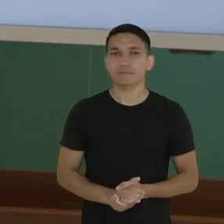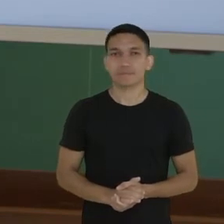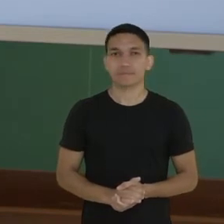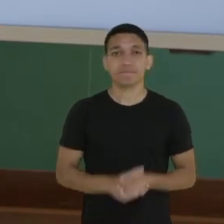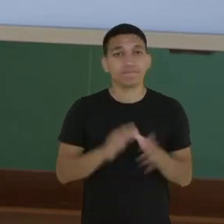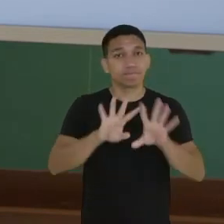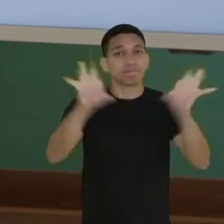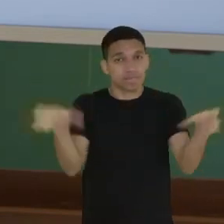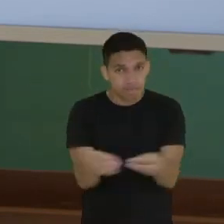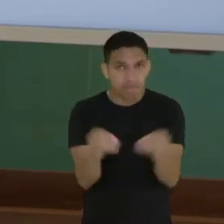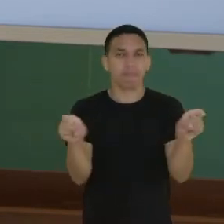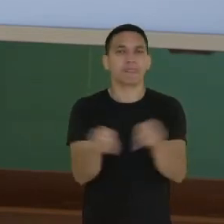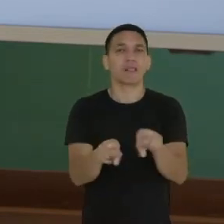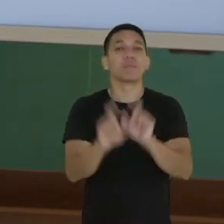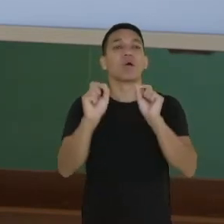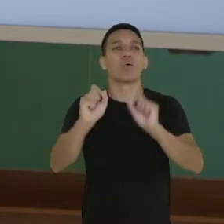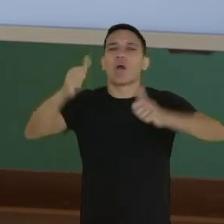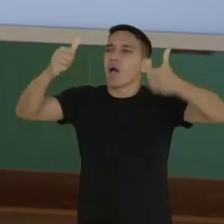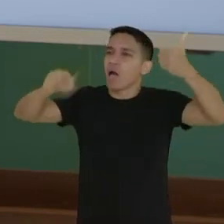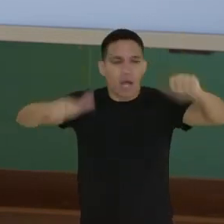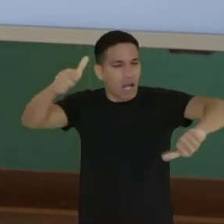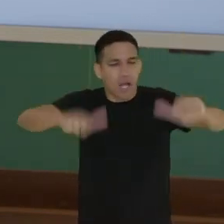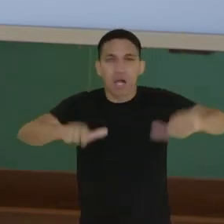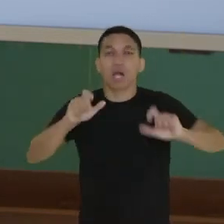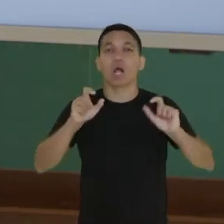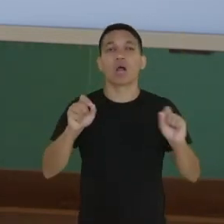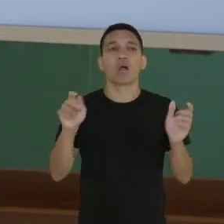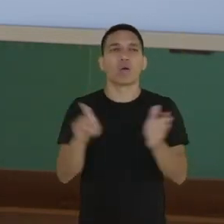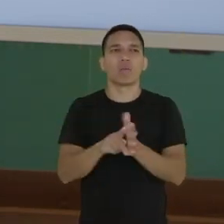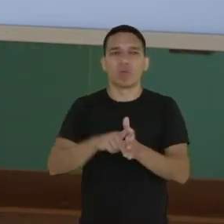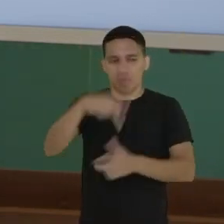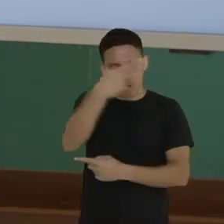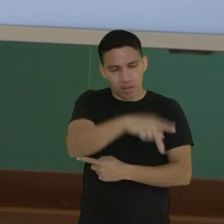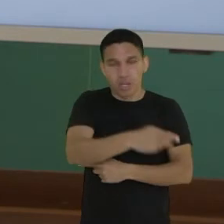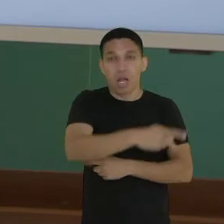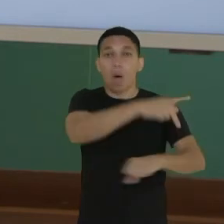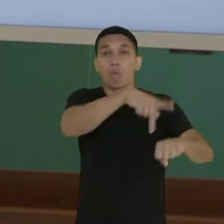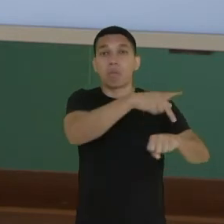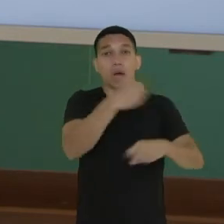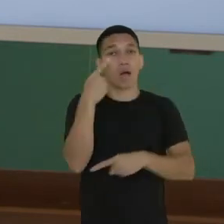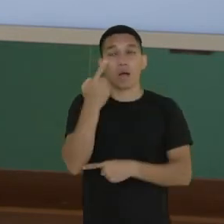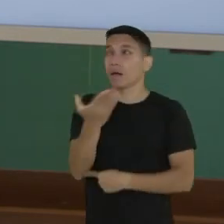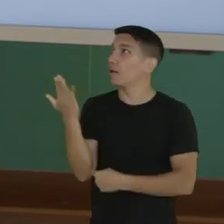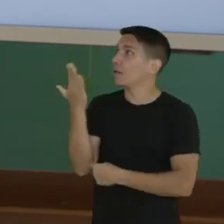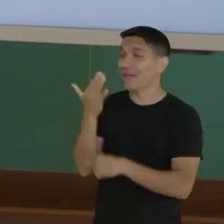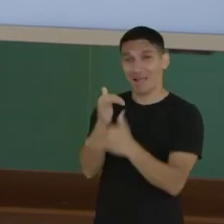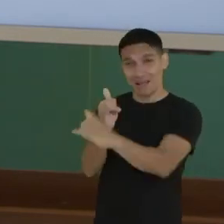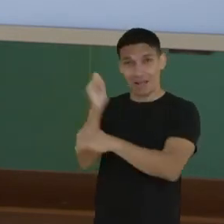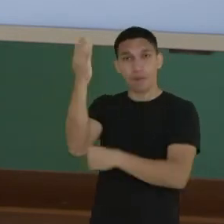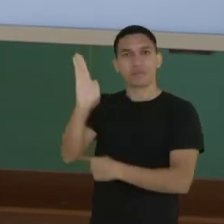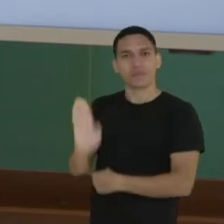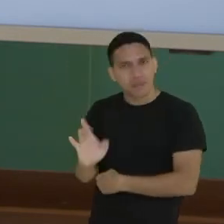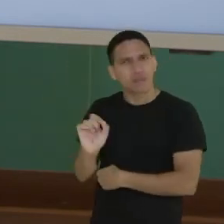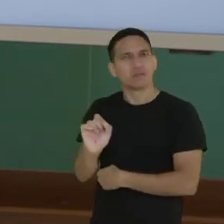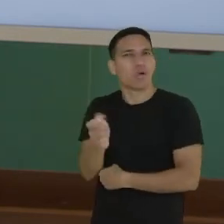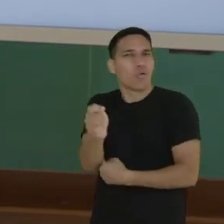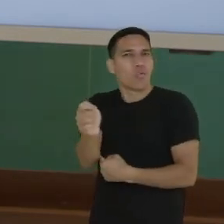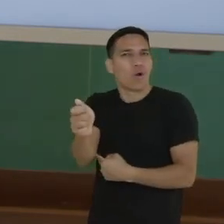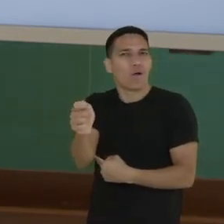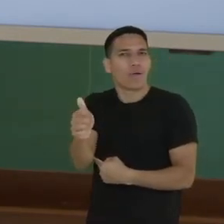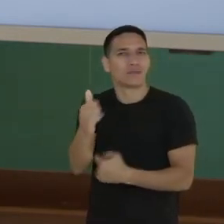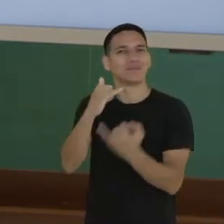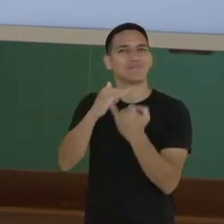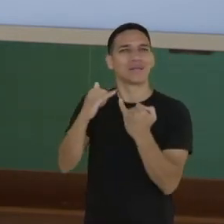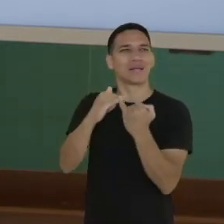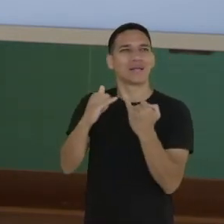resumo também aqui, ó, analisa a porcentagem do país aqui, ó. Veja que a matriz energética brasileira, ela está quase meio a meio,